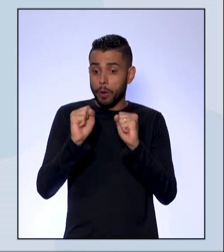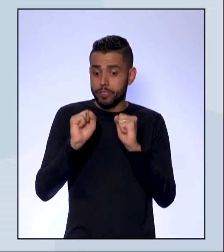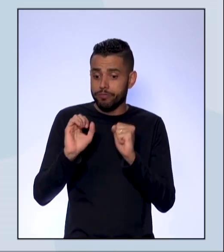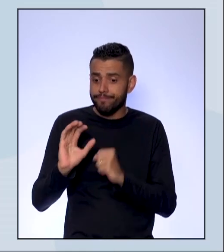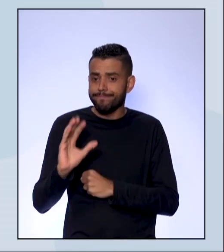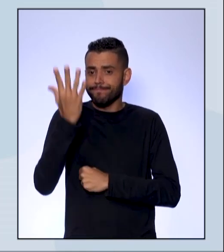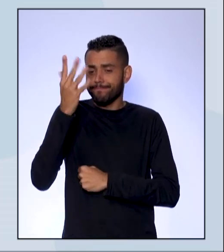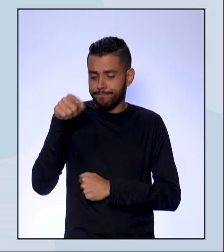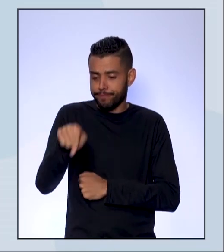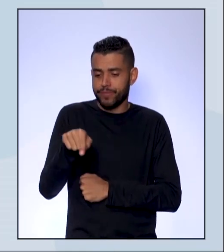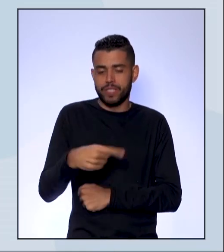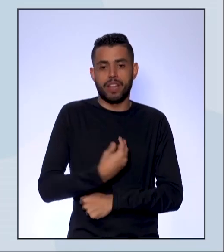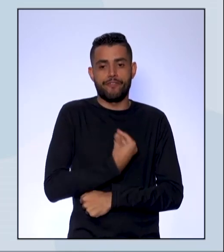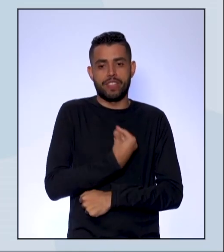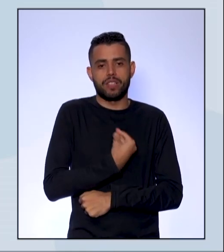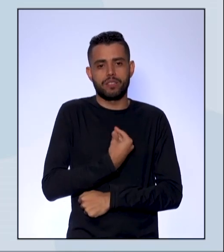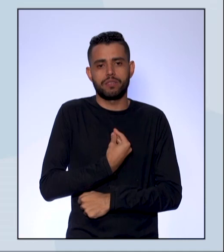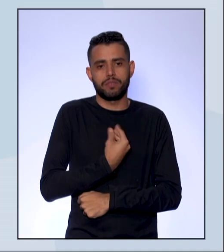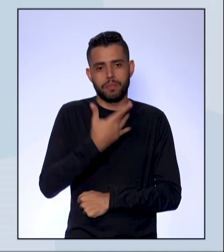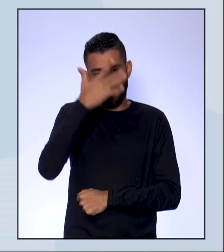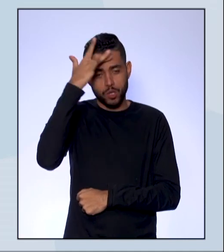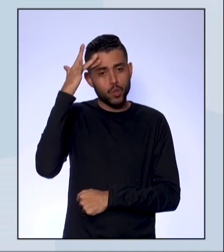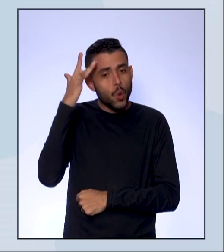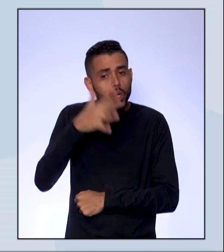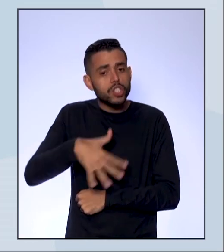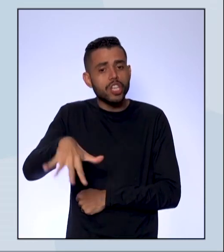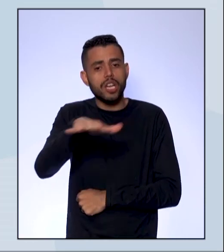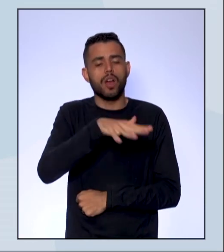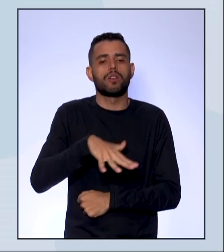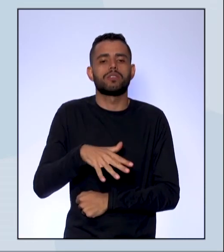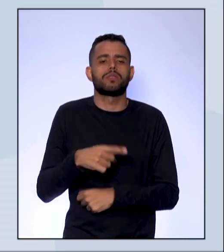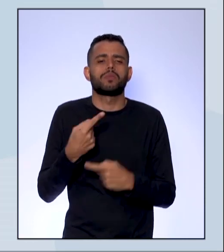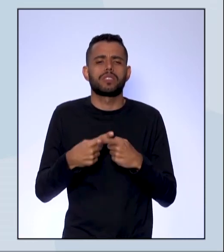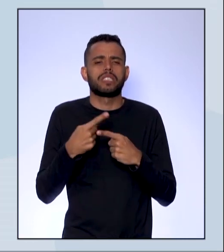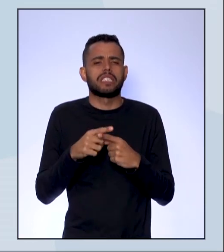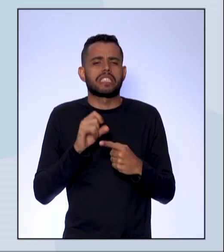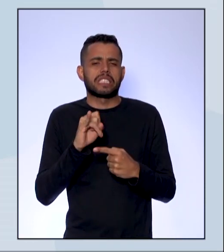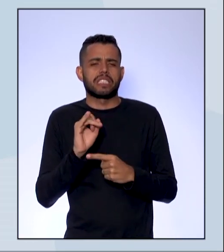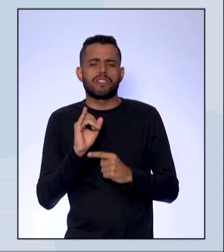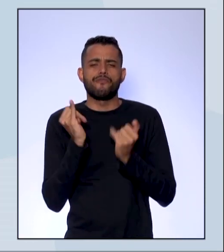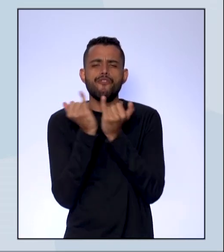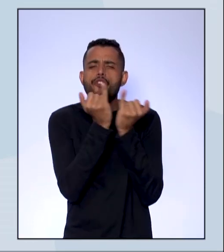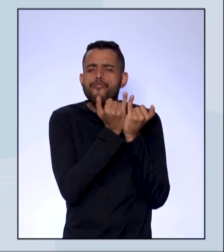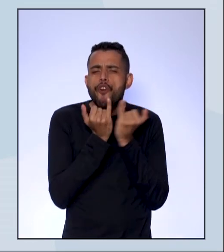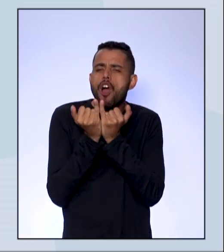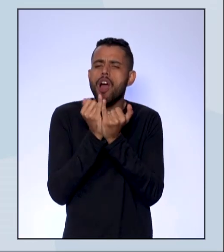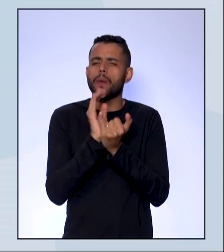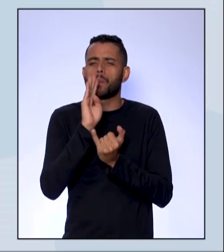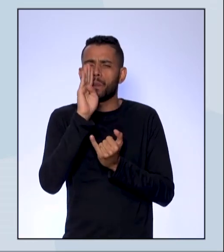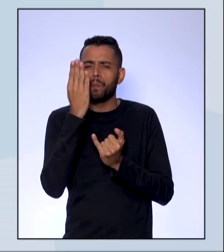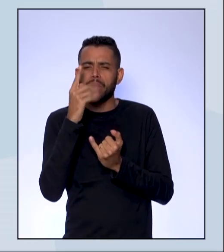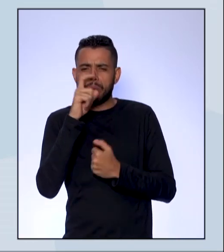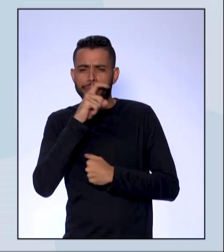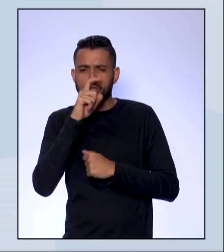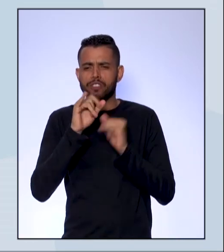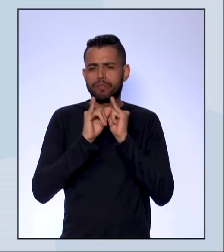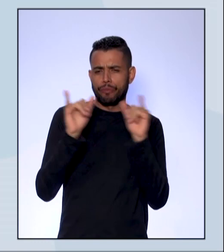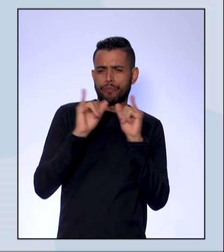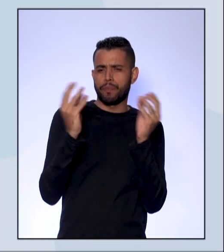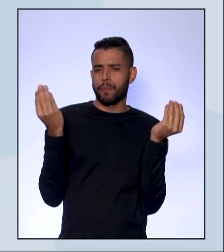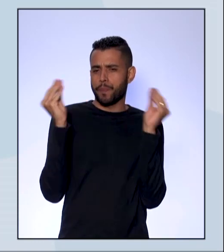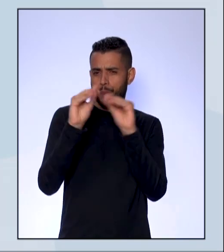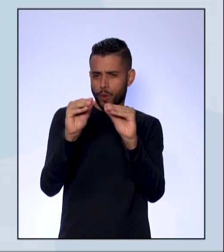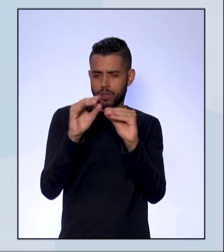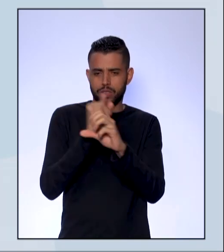no geral. E se quando a gente fala sobre um boato, a gente espalha um boato na internet ou em qualquer outro meio, será que a gente